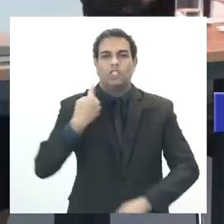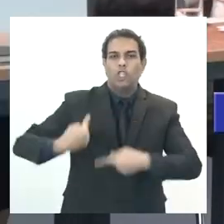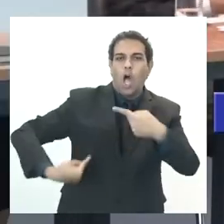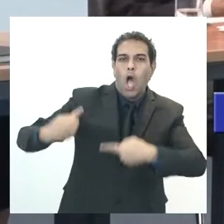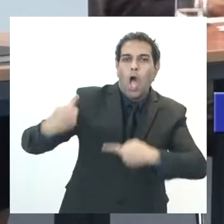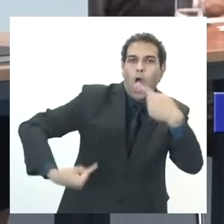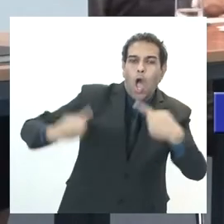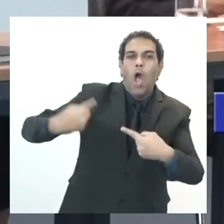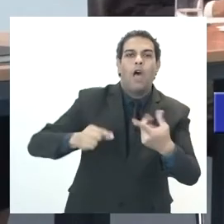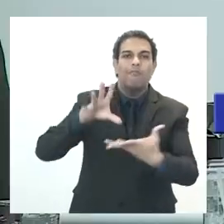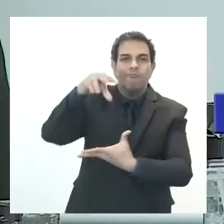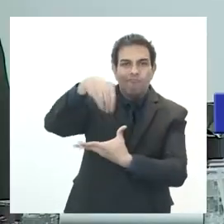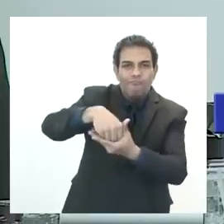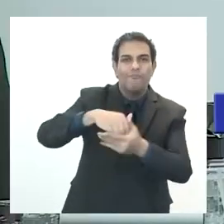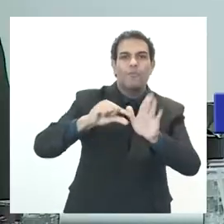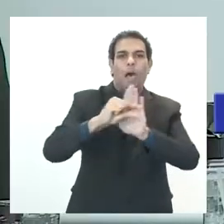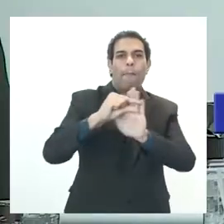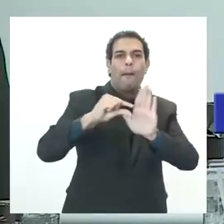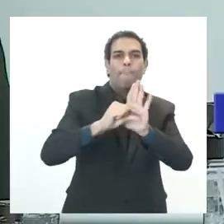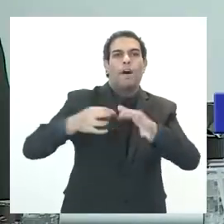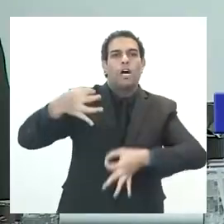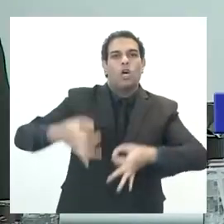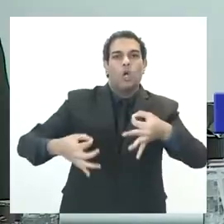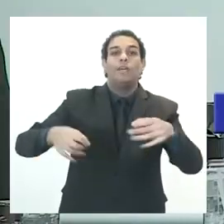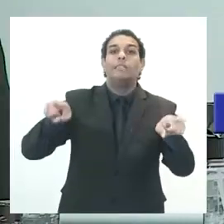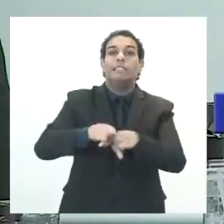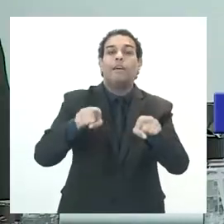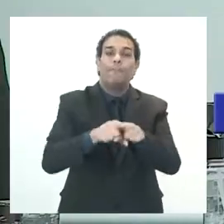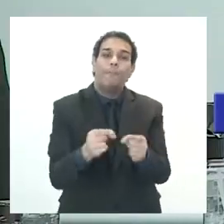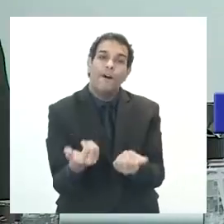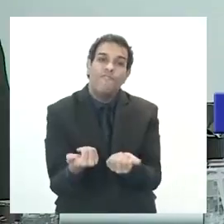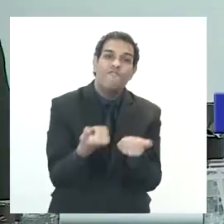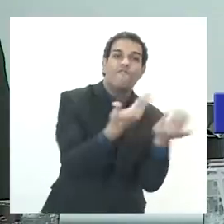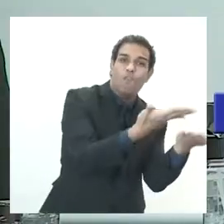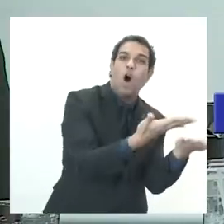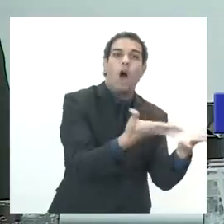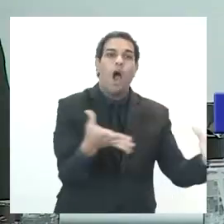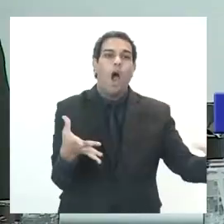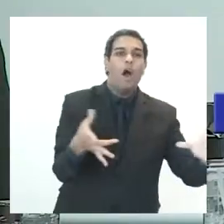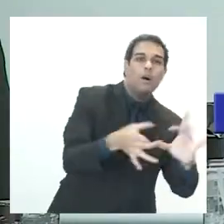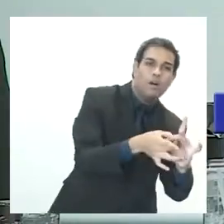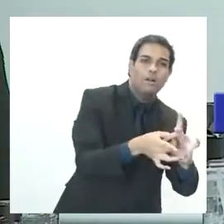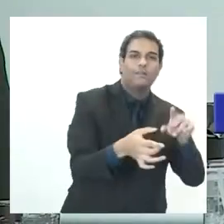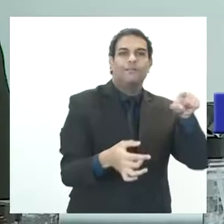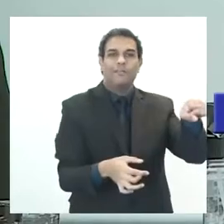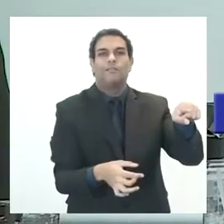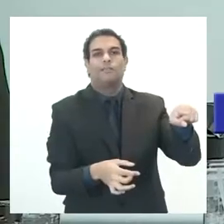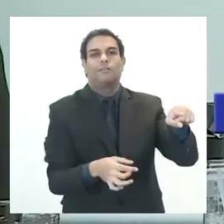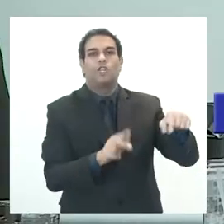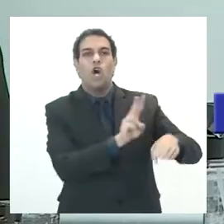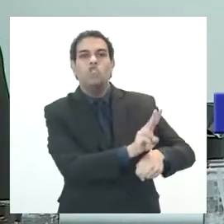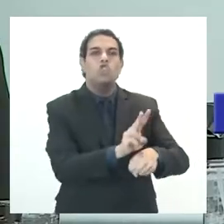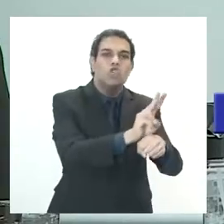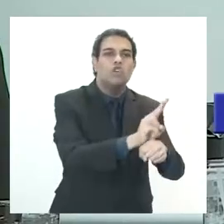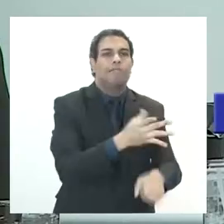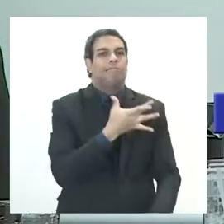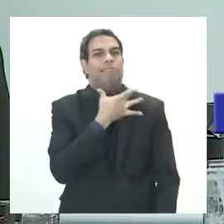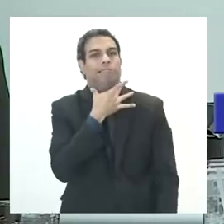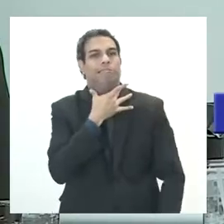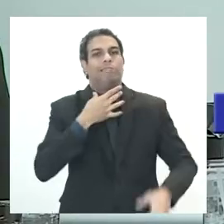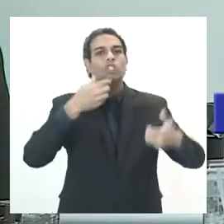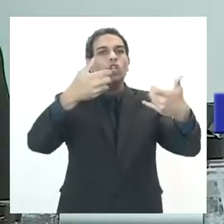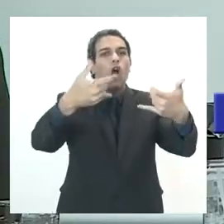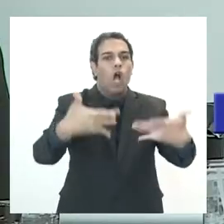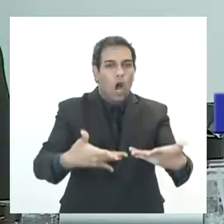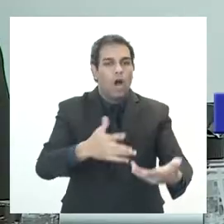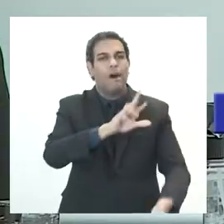debate da pauta interna de uma pauta Nossa lá e da porta externa que é Esse regime de recuperação fiscal que a Renata que